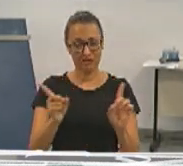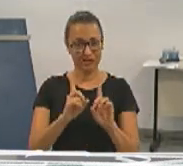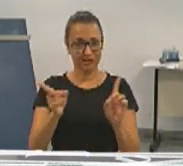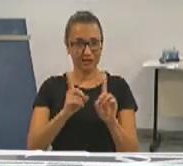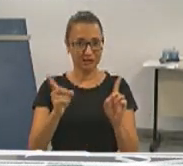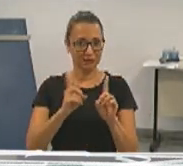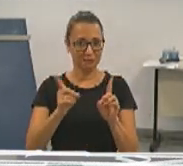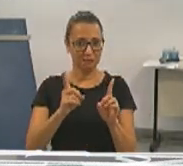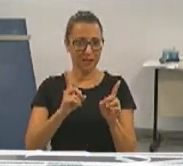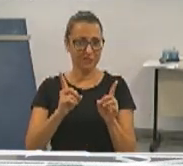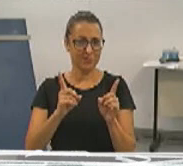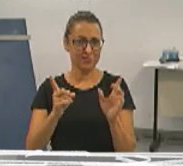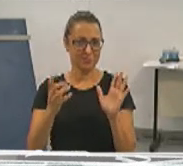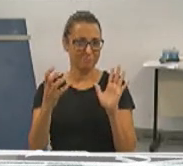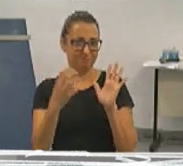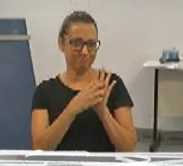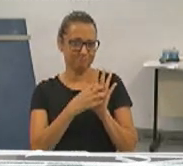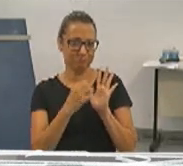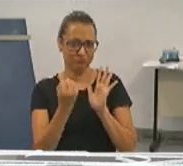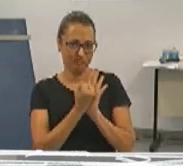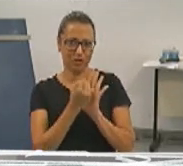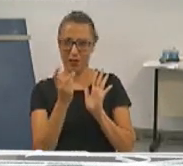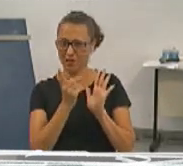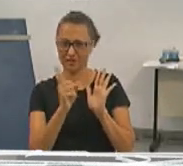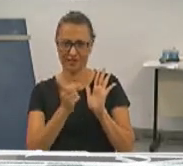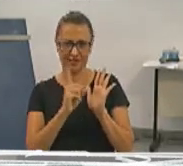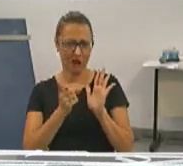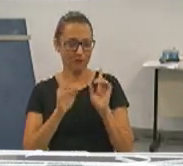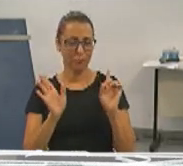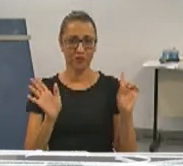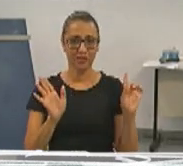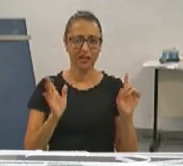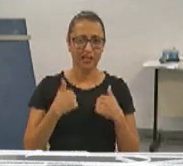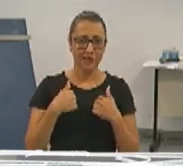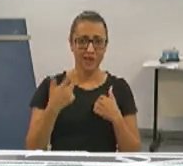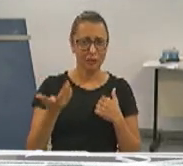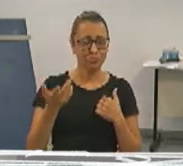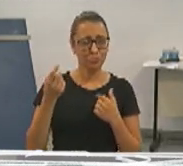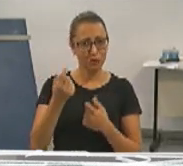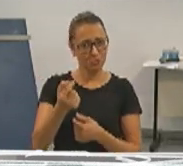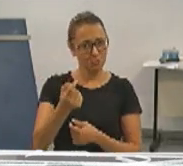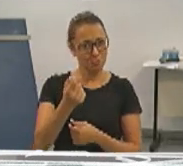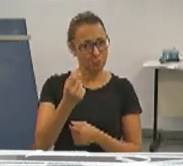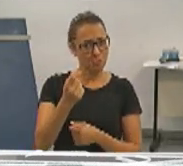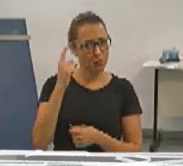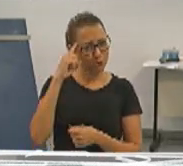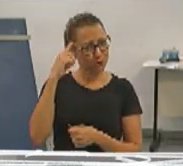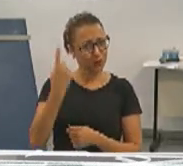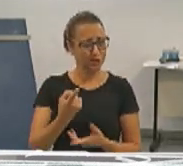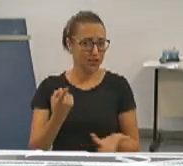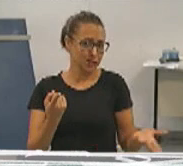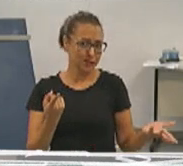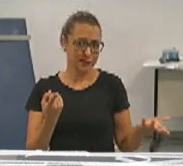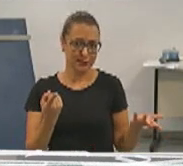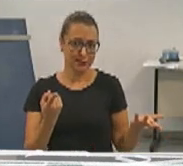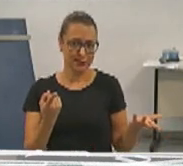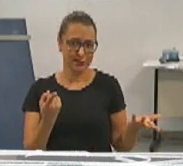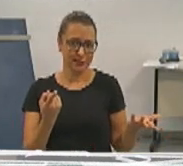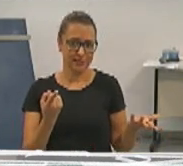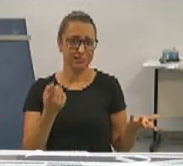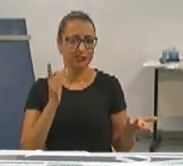para esses estigmas. Né? De fato, durante todo esses poucos dias aí, eu estou colecionando uma